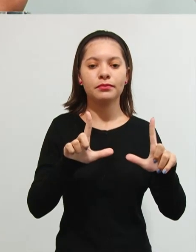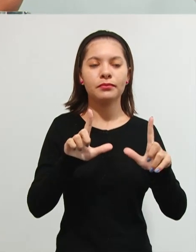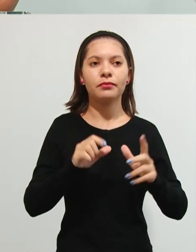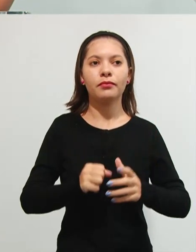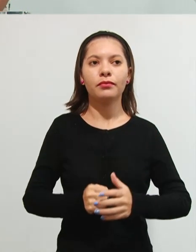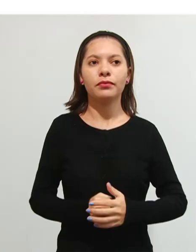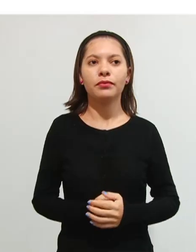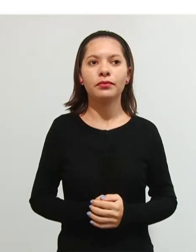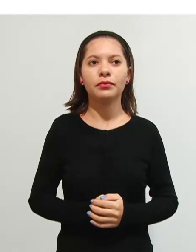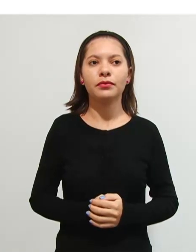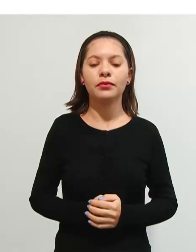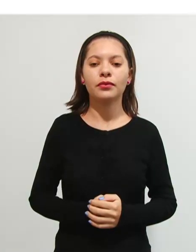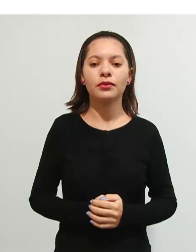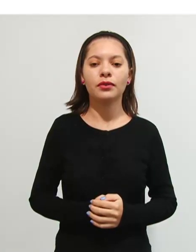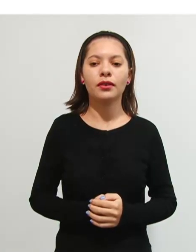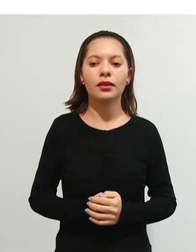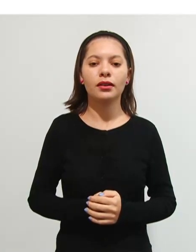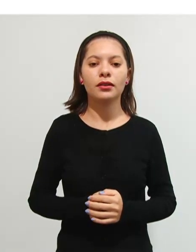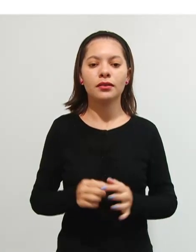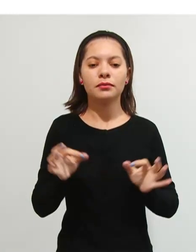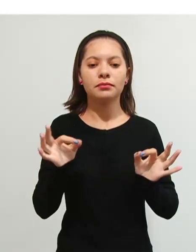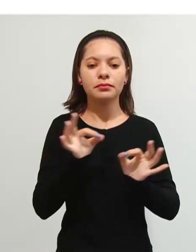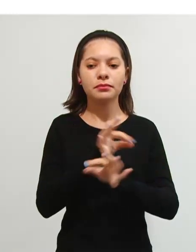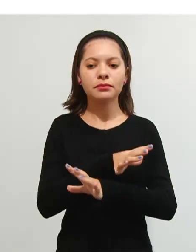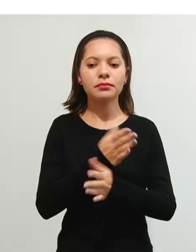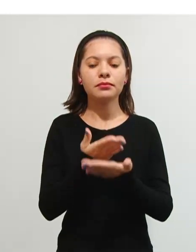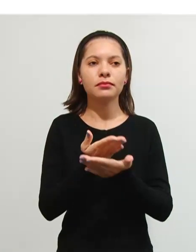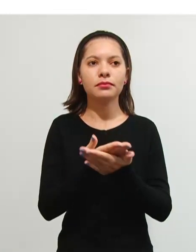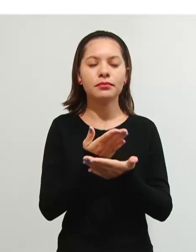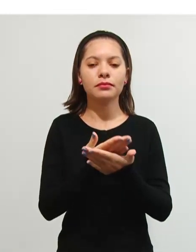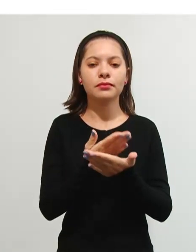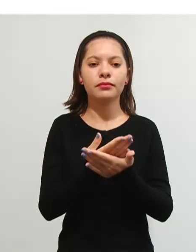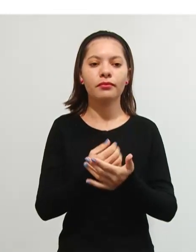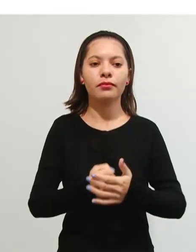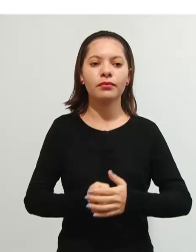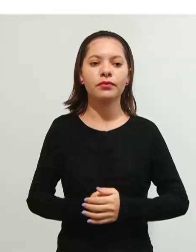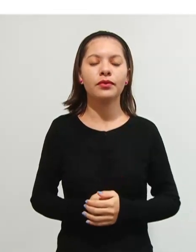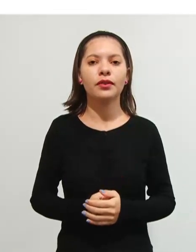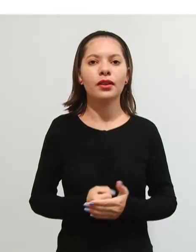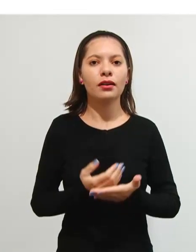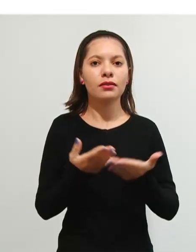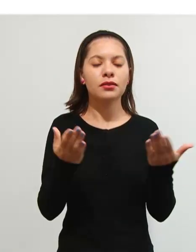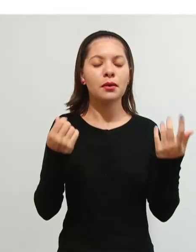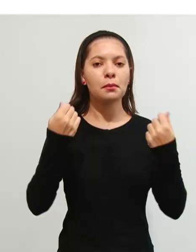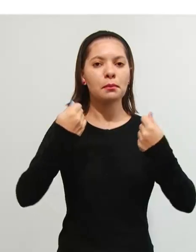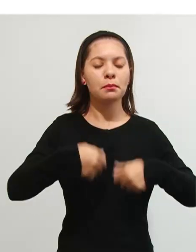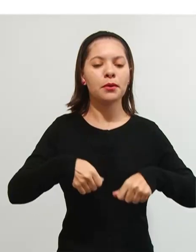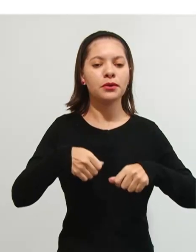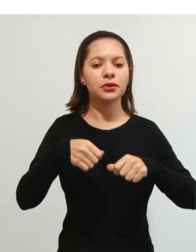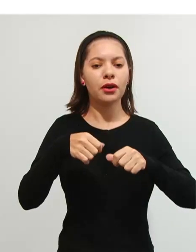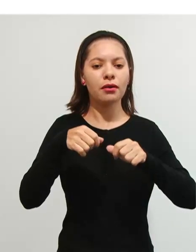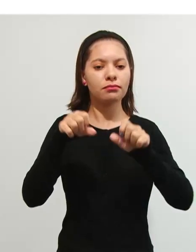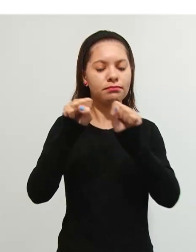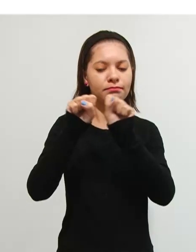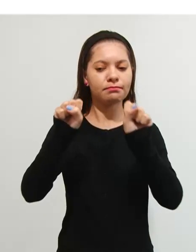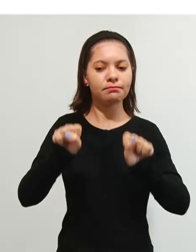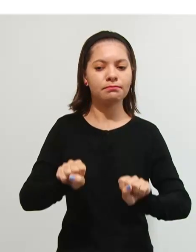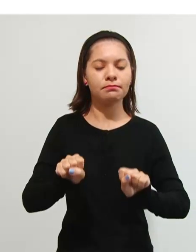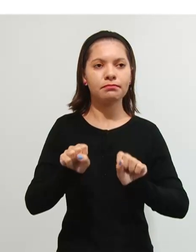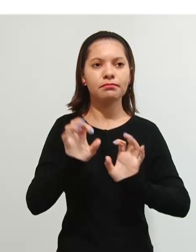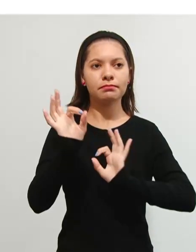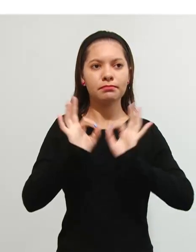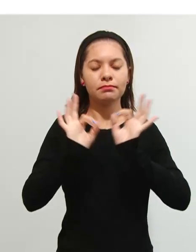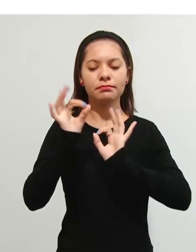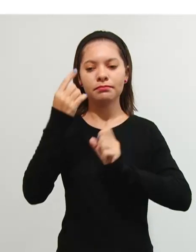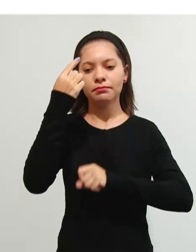então tem aqui, para finalizar a nossa aula, aquilo que você pode sintetizar das ideias